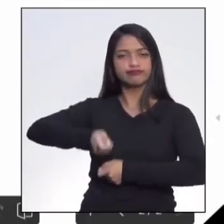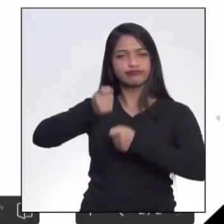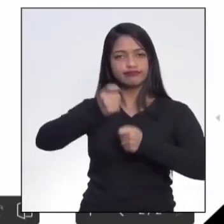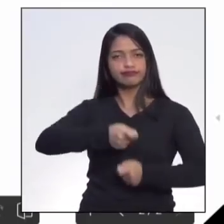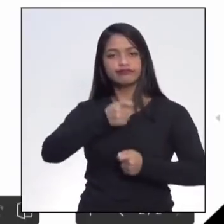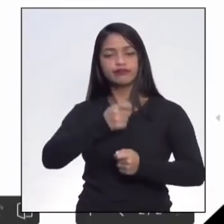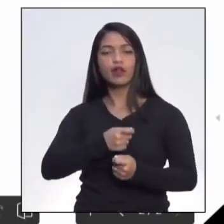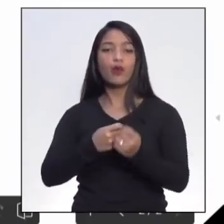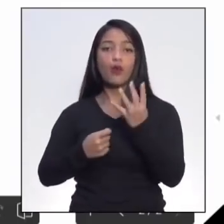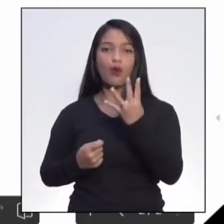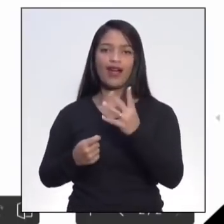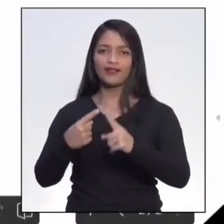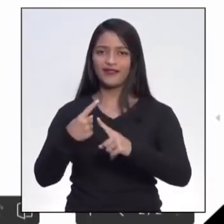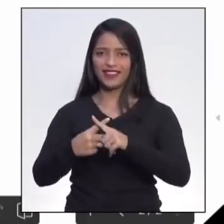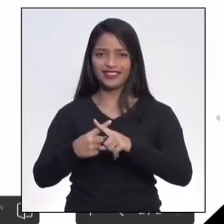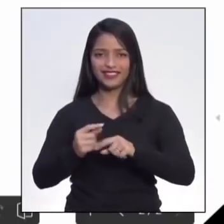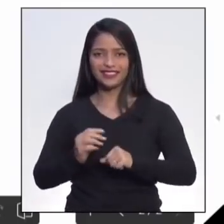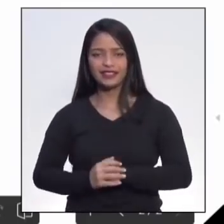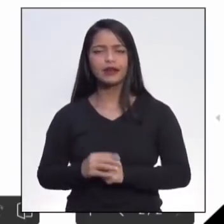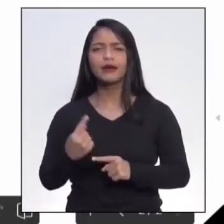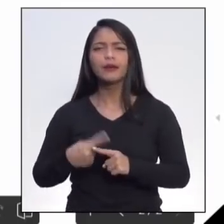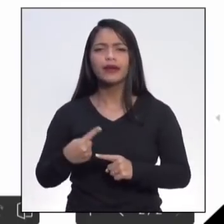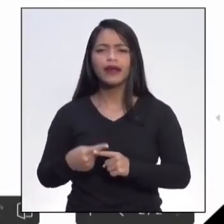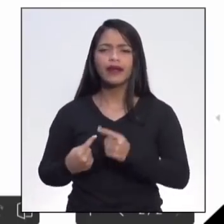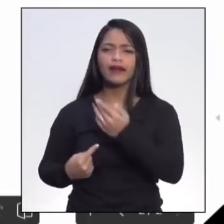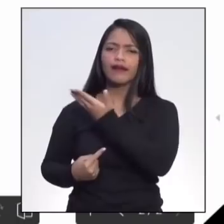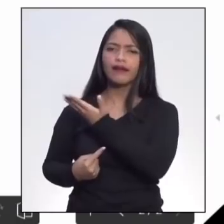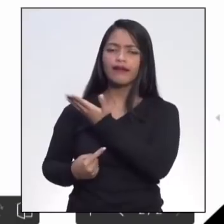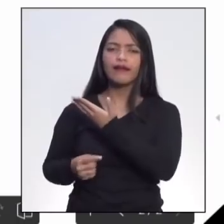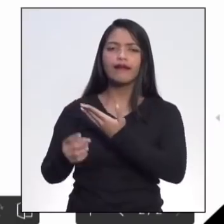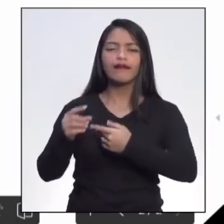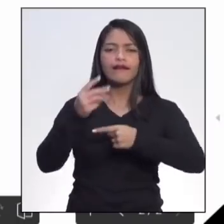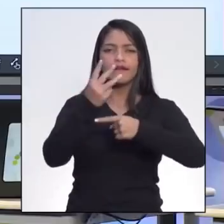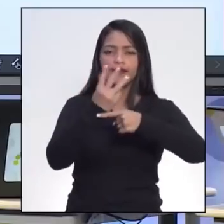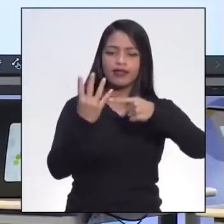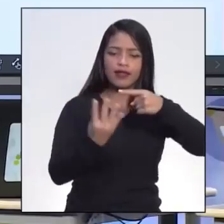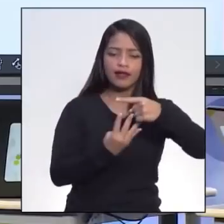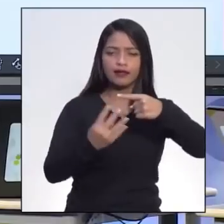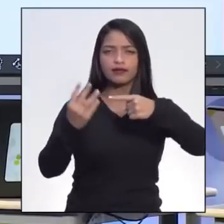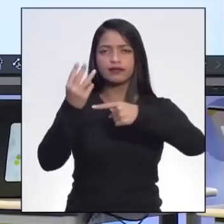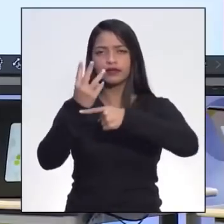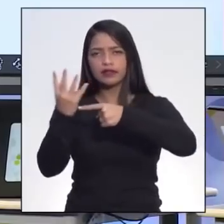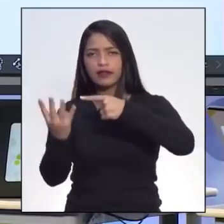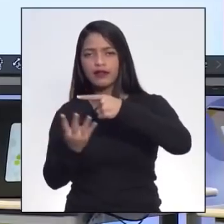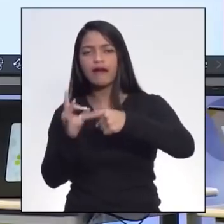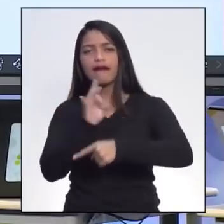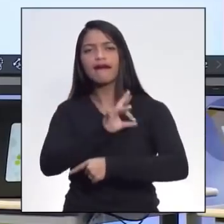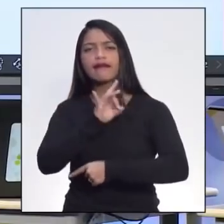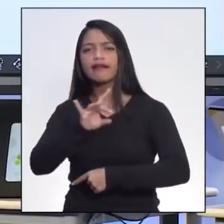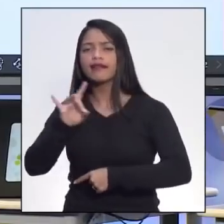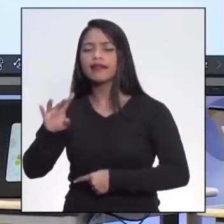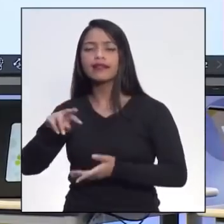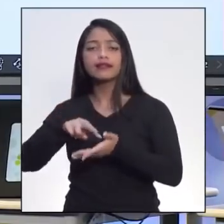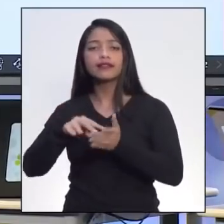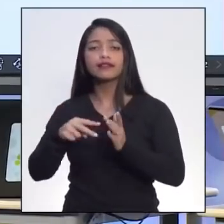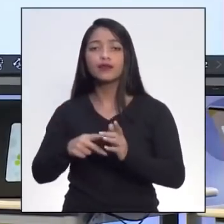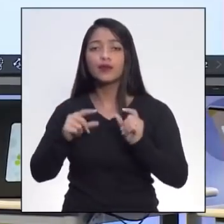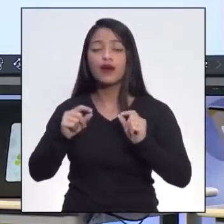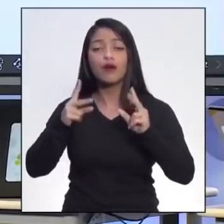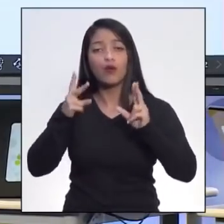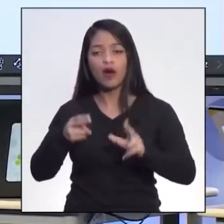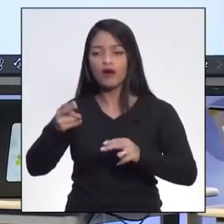dessas frações equivale a uma parede. Então, primeira parede, segunda,